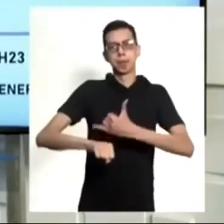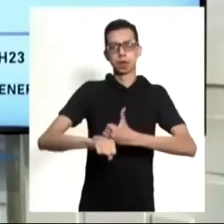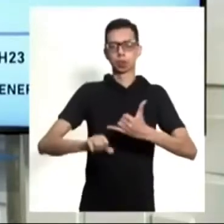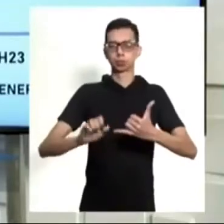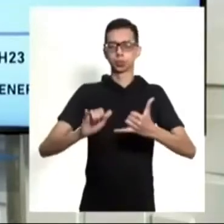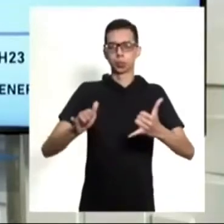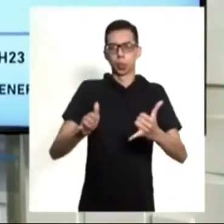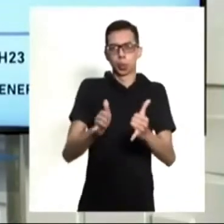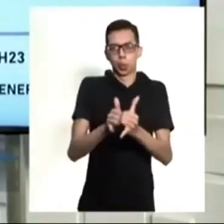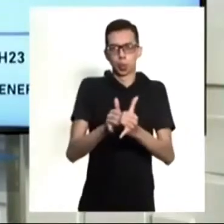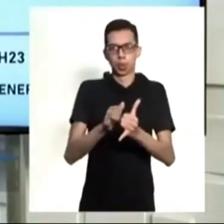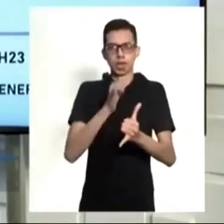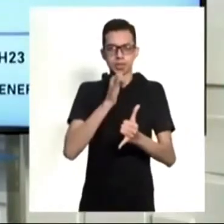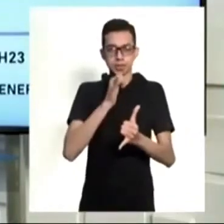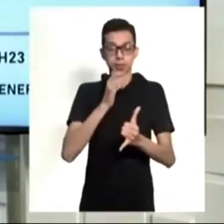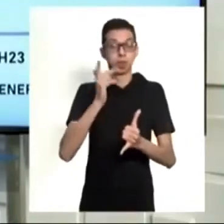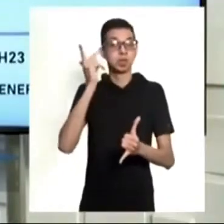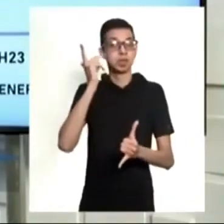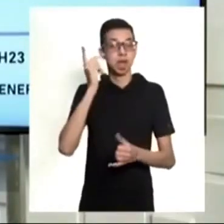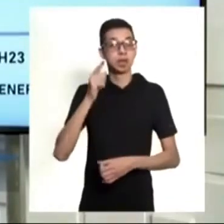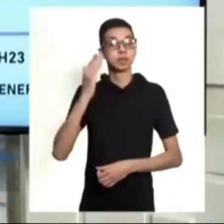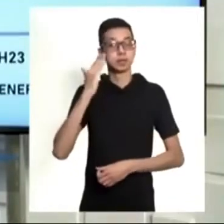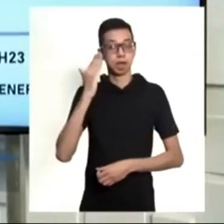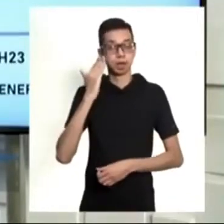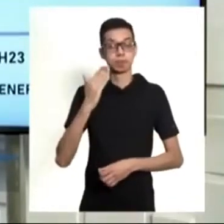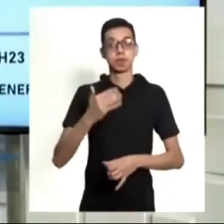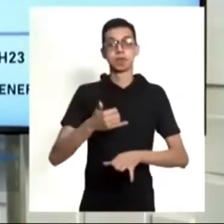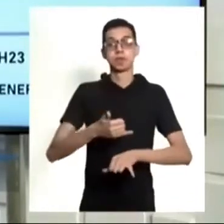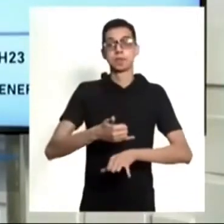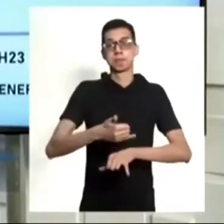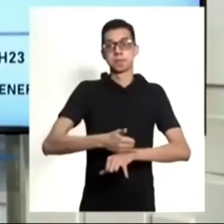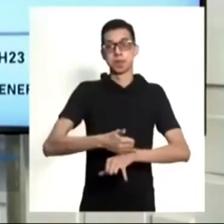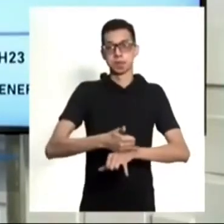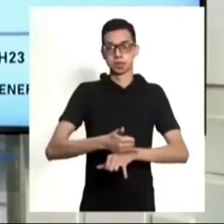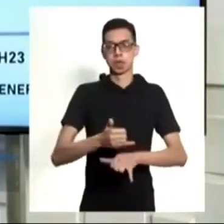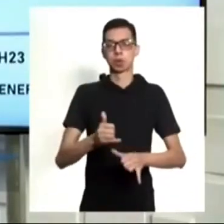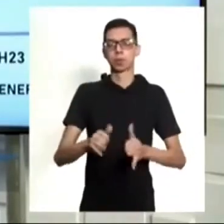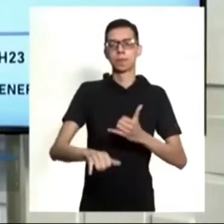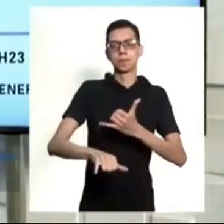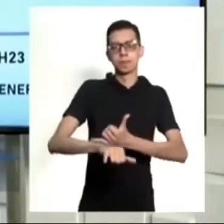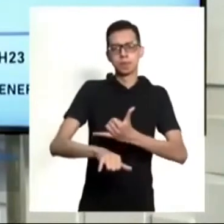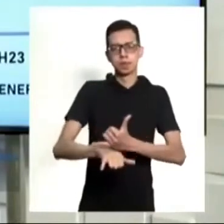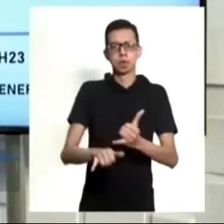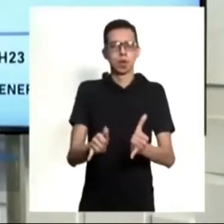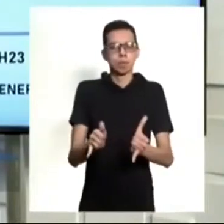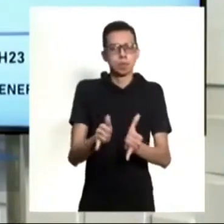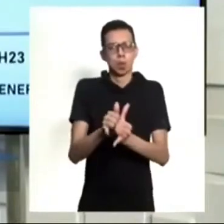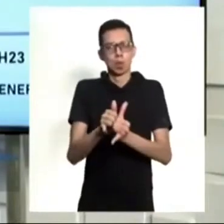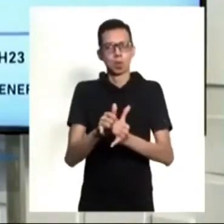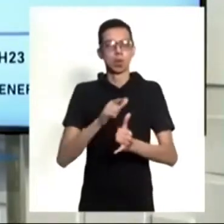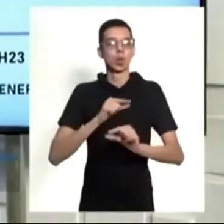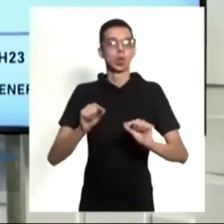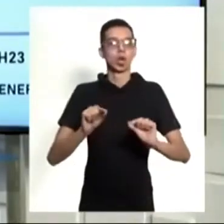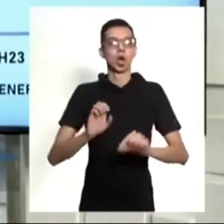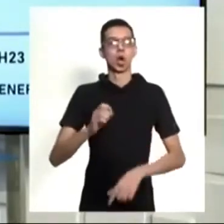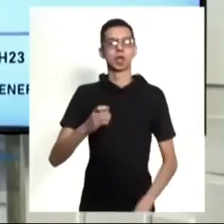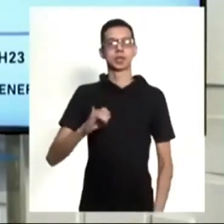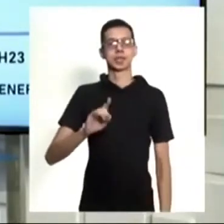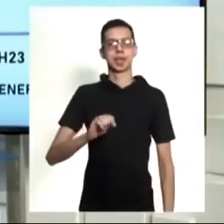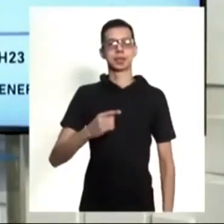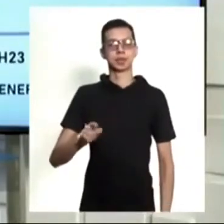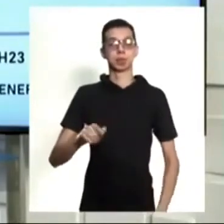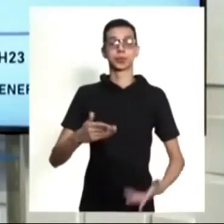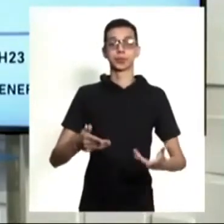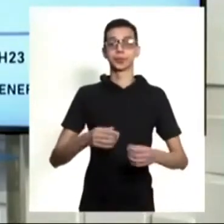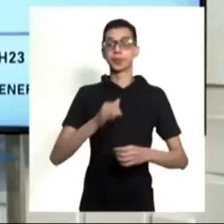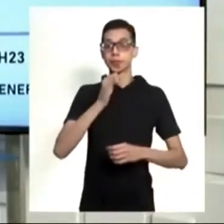por diferenças que esses metais têm de capacidade de sofrer redução, capacidade de sofrer oxidação, o que acontece? Na hora que você